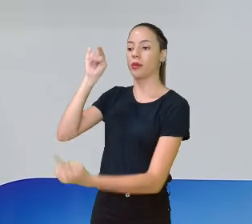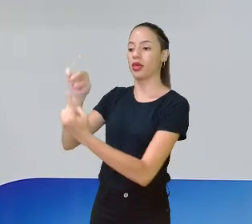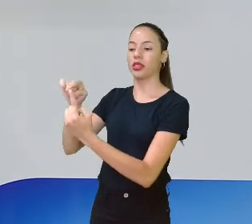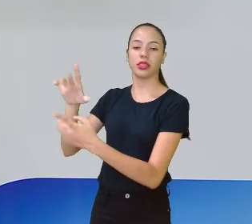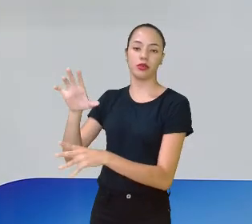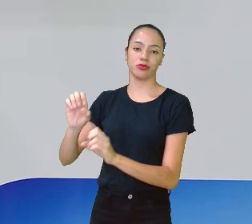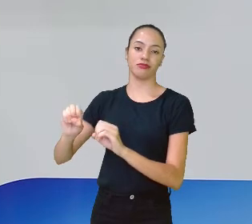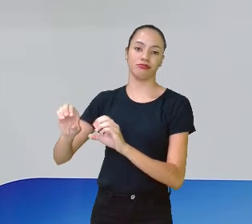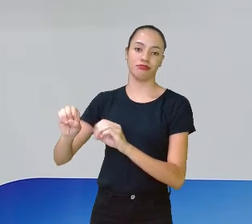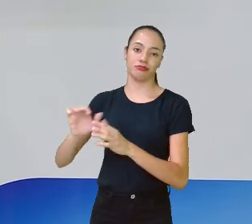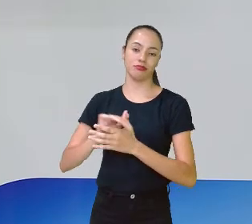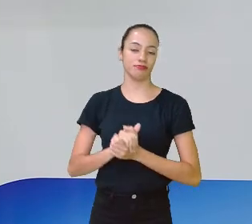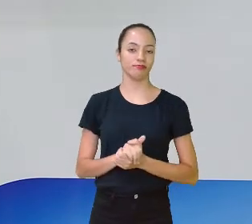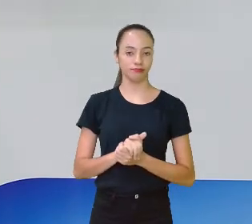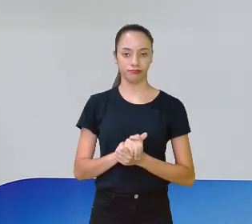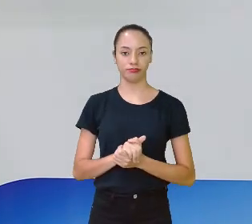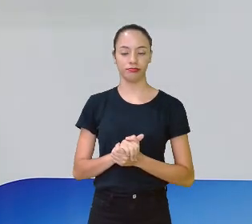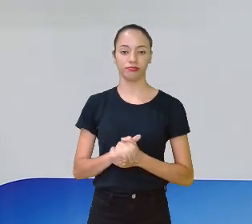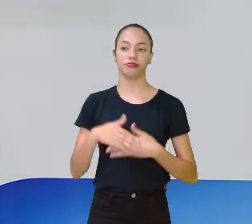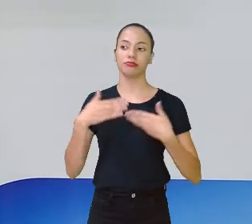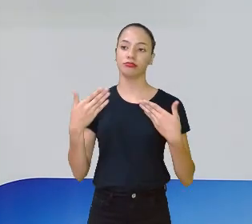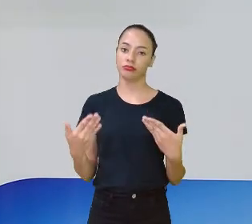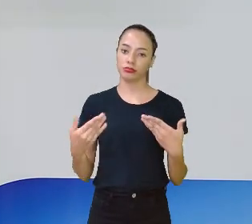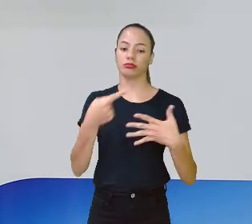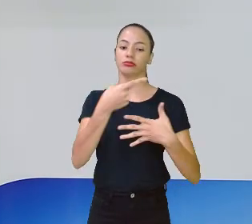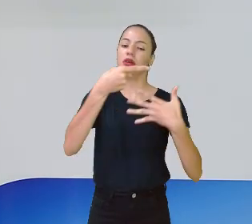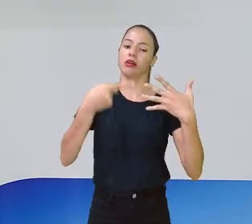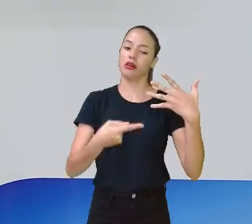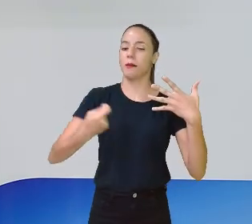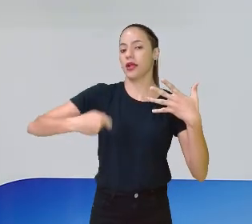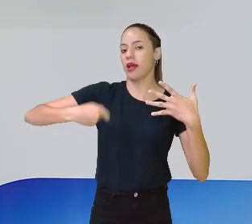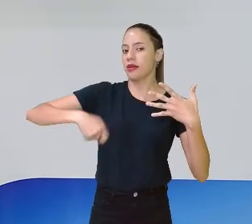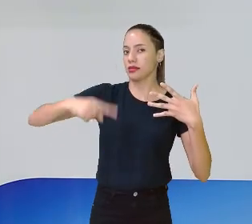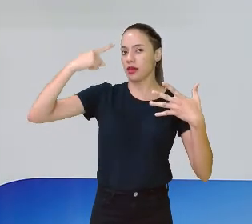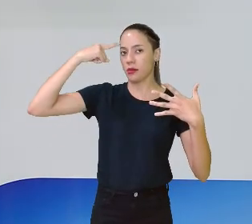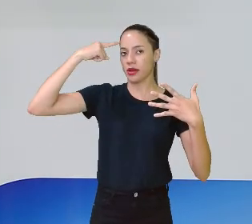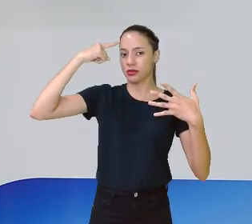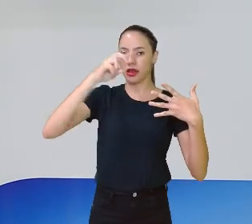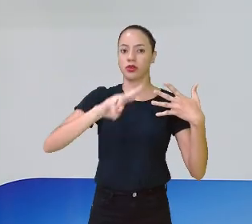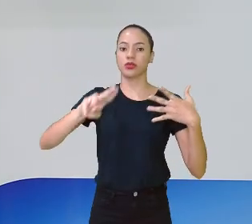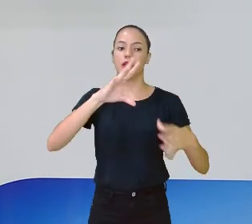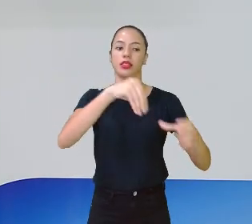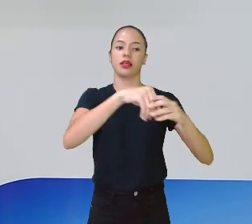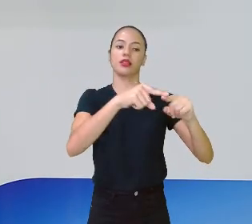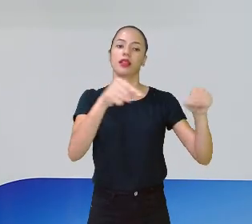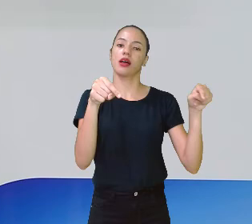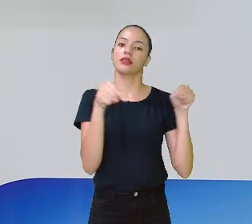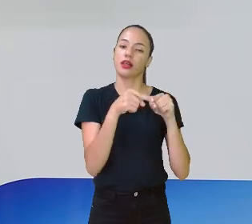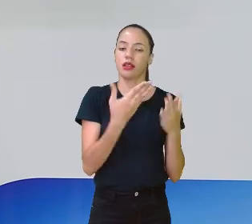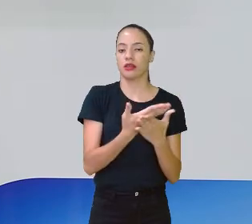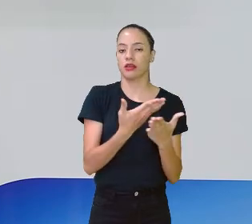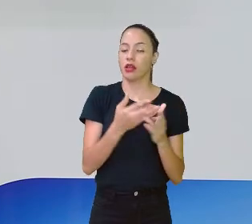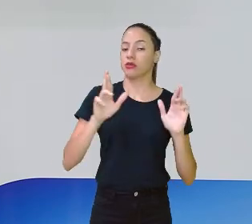ensino. Então, isso a gente precisa considerar ali dentro da nossa sala de aula. Eu